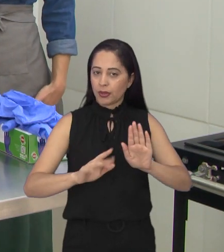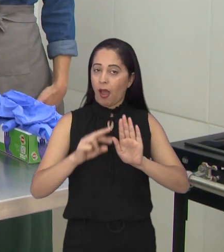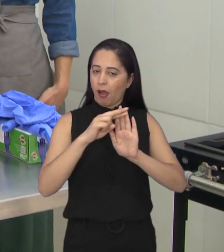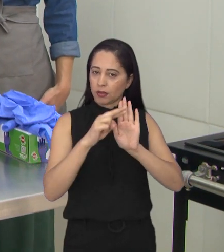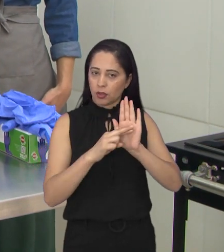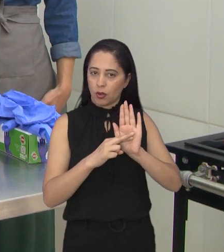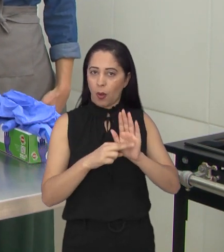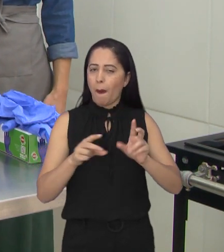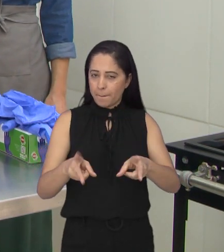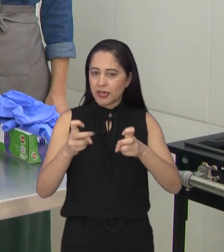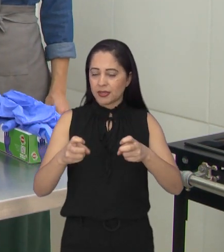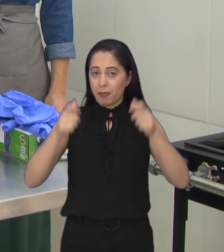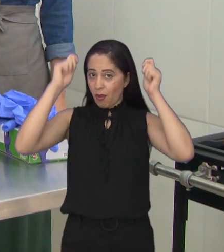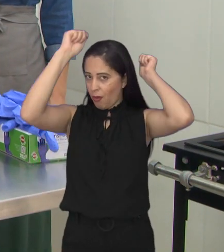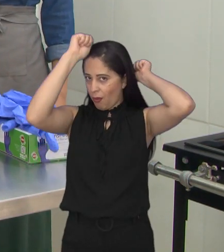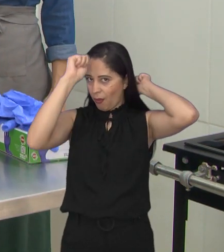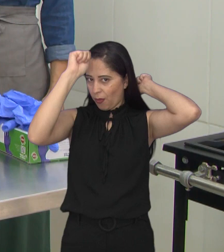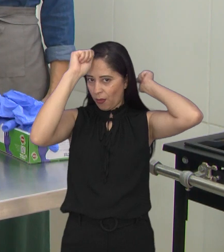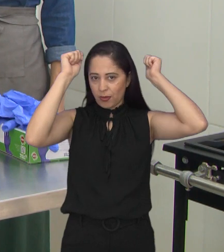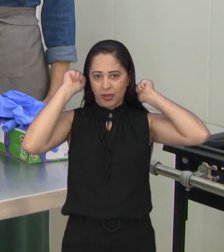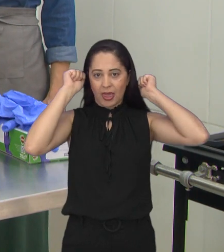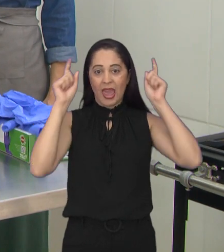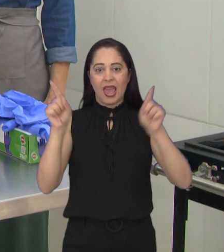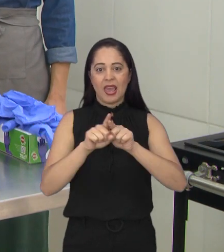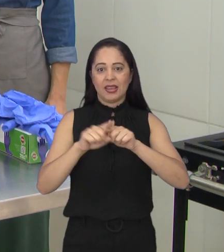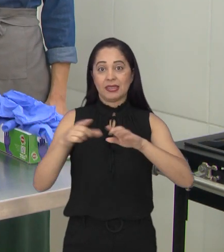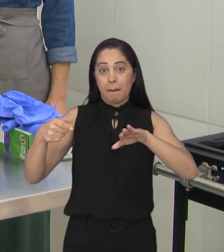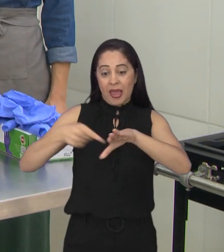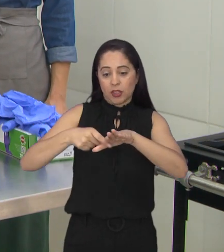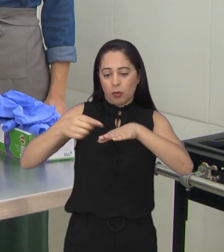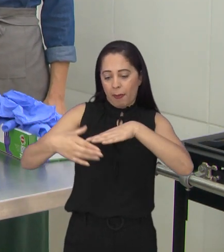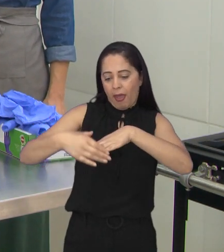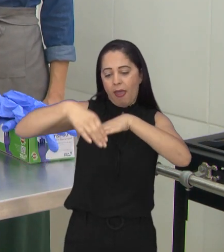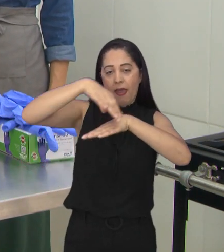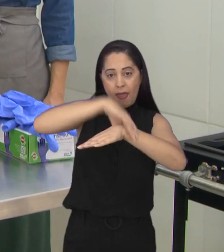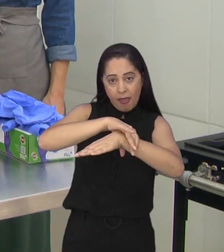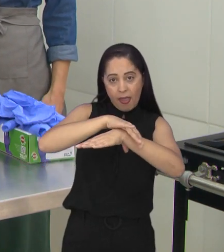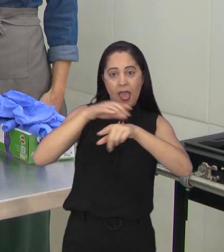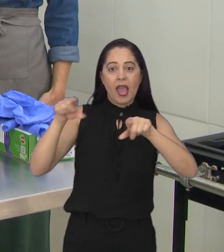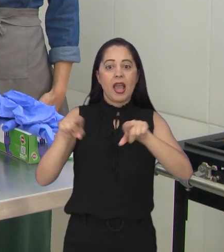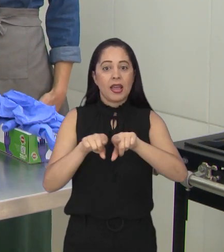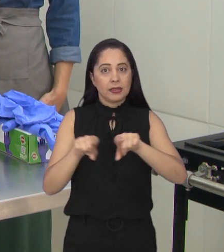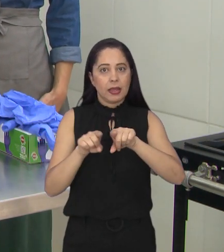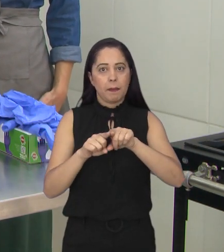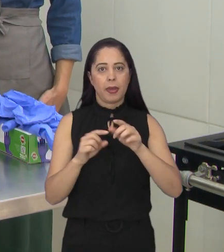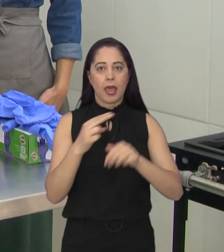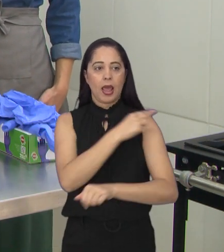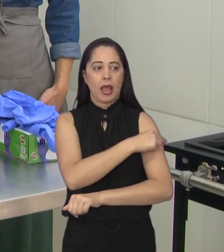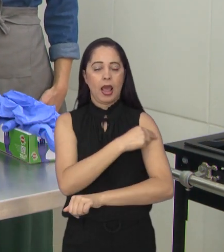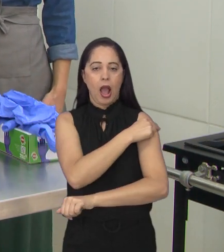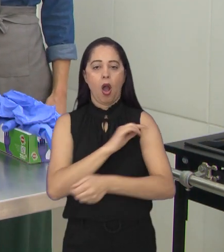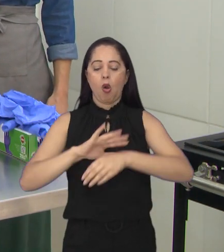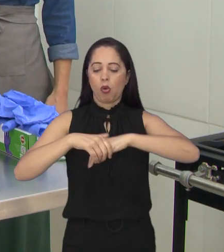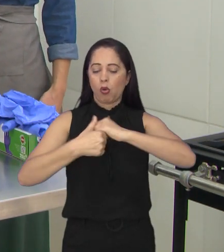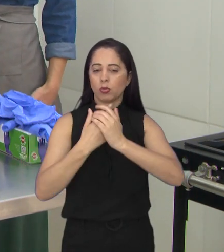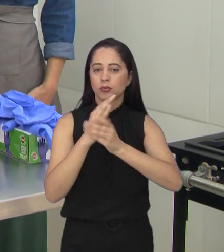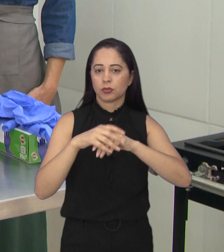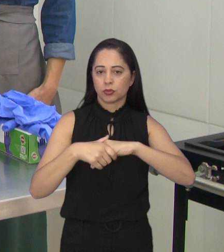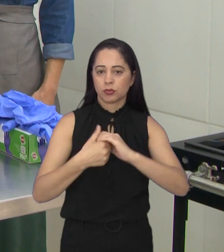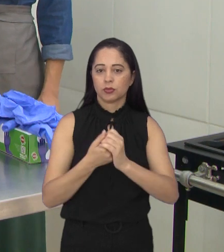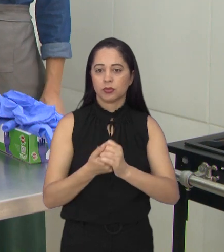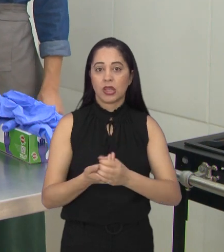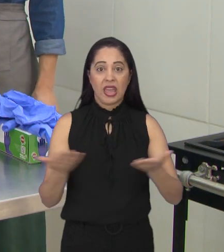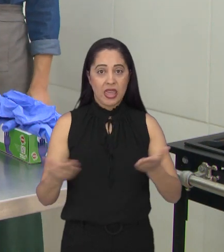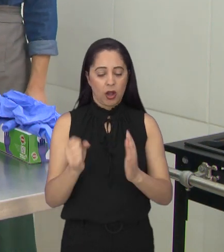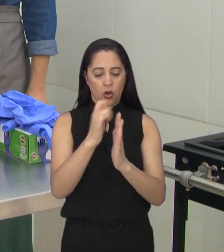Vocês podem notar que a gente colocou a touquinha, colocamos também o propé e também passamos o álcool. E agora, Fernanda,